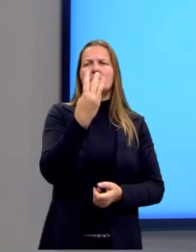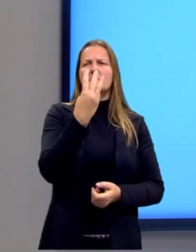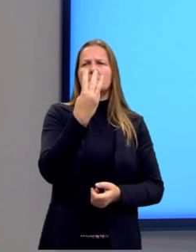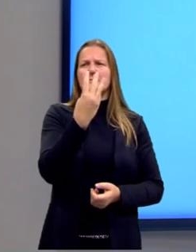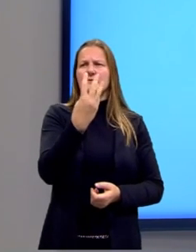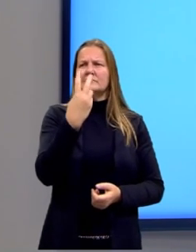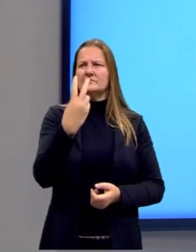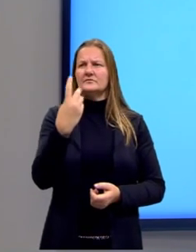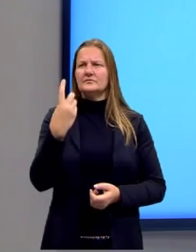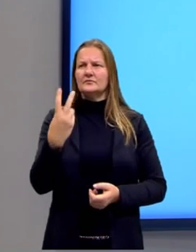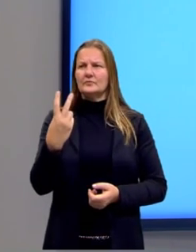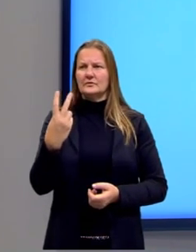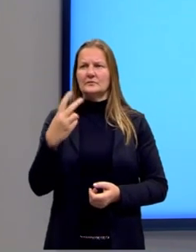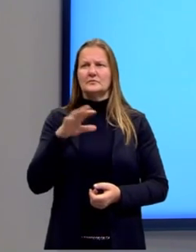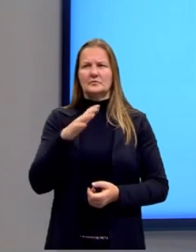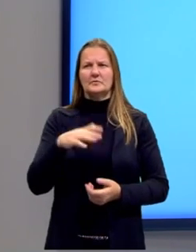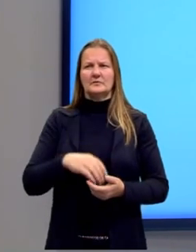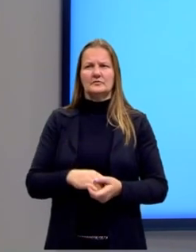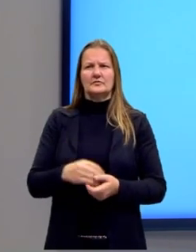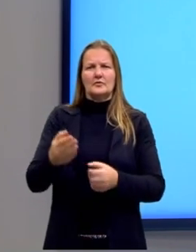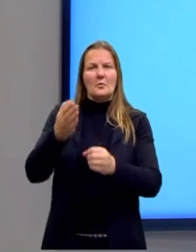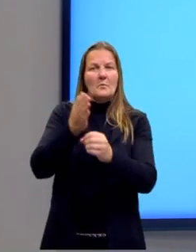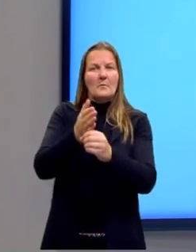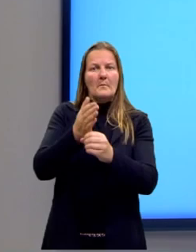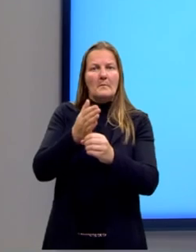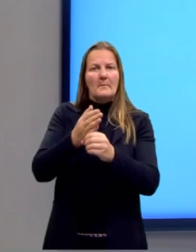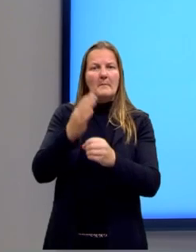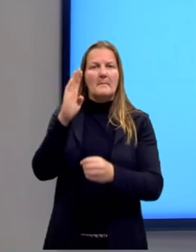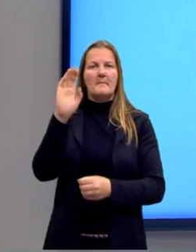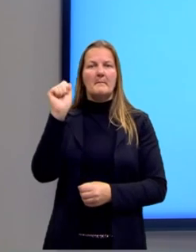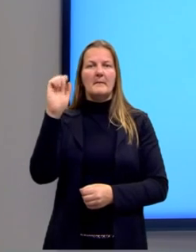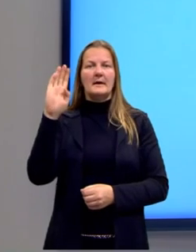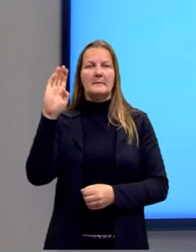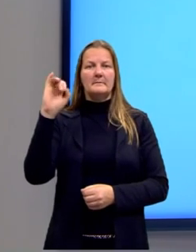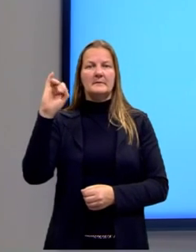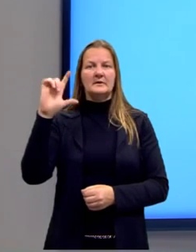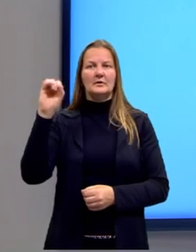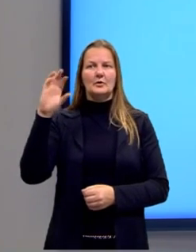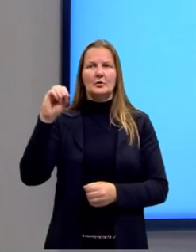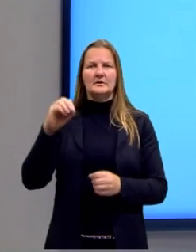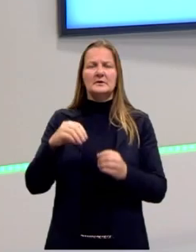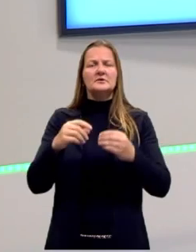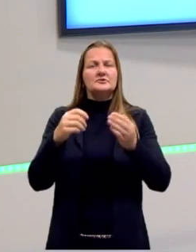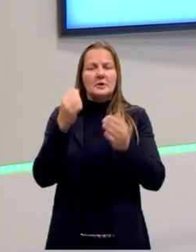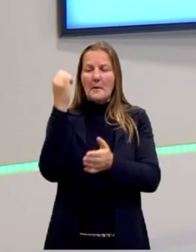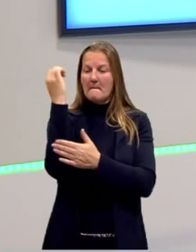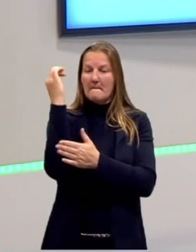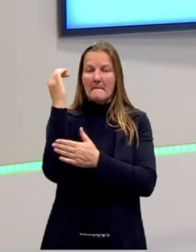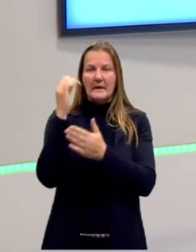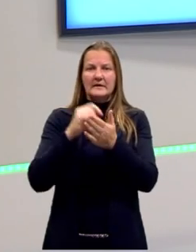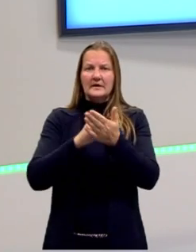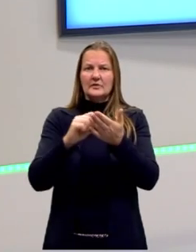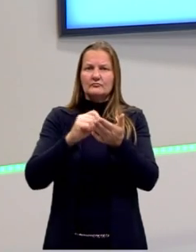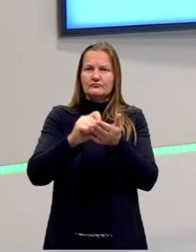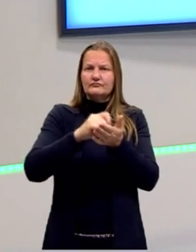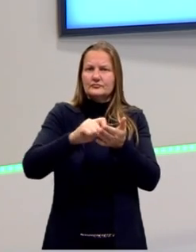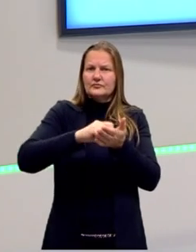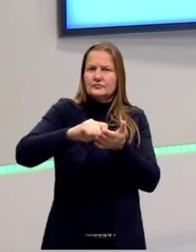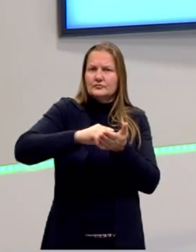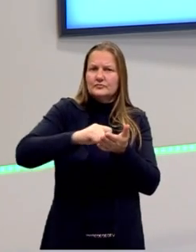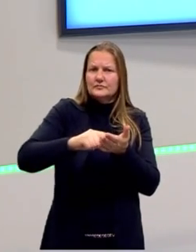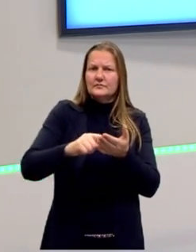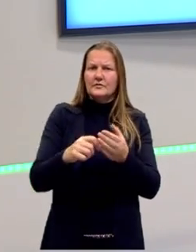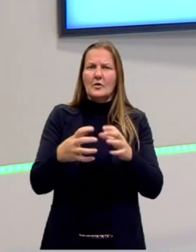então a tábula ali que nós temos é um instrumento ali onde eram feitos essas escrituras